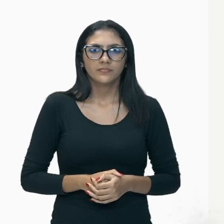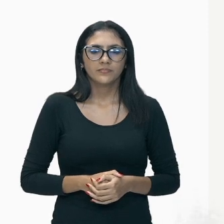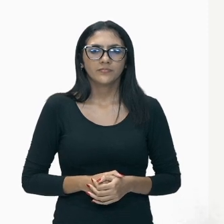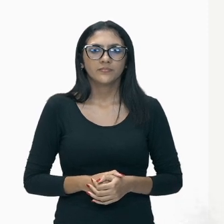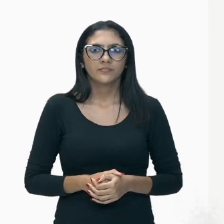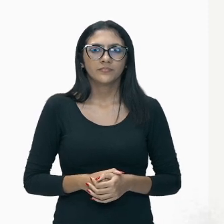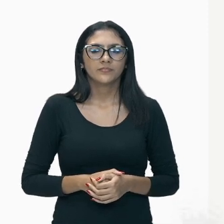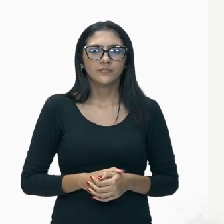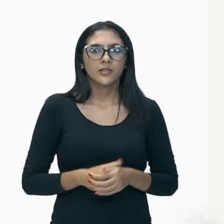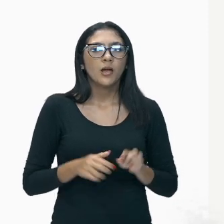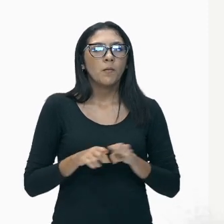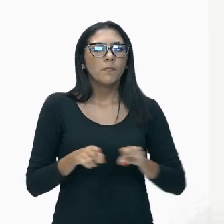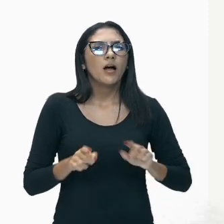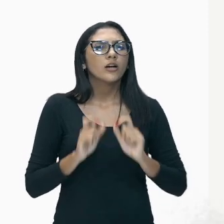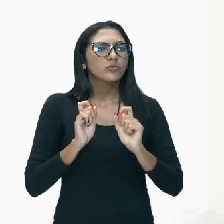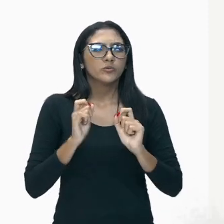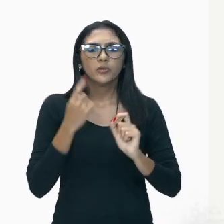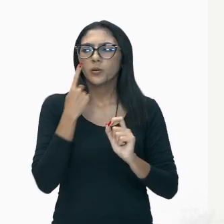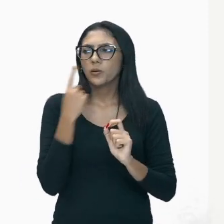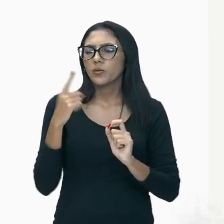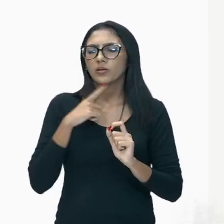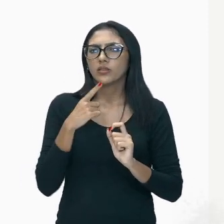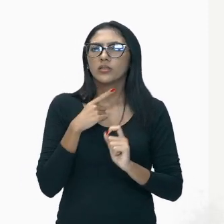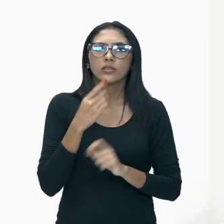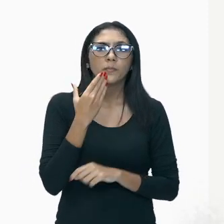Mas o que se pede aí, ó,